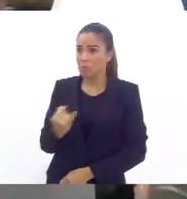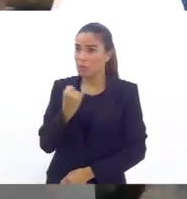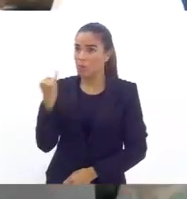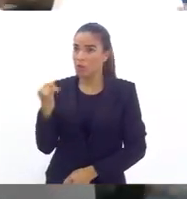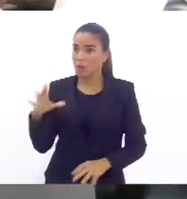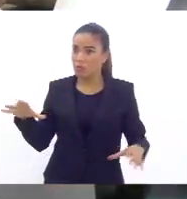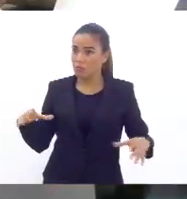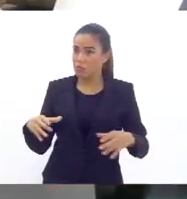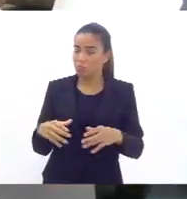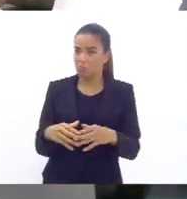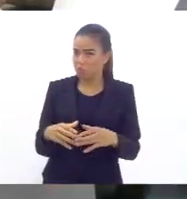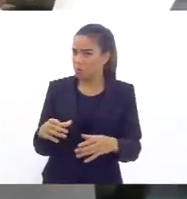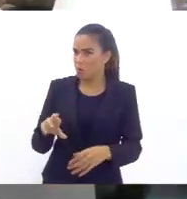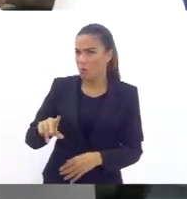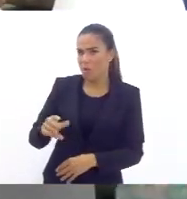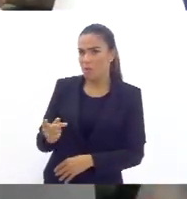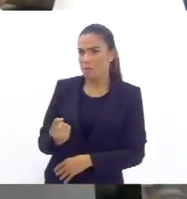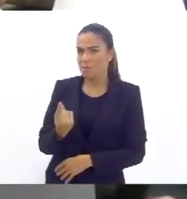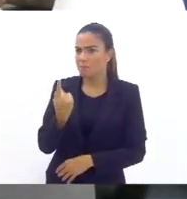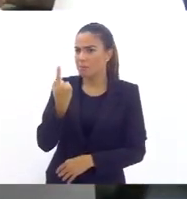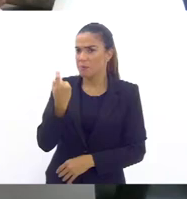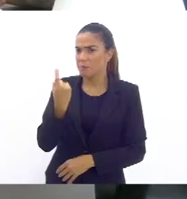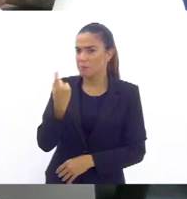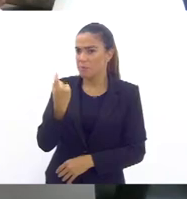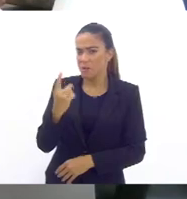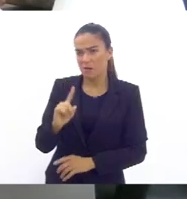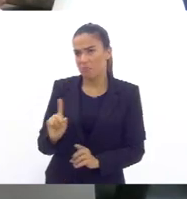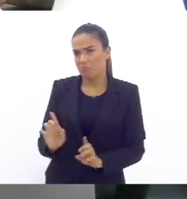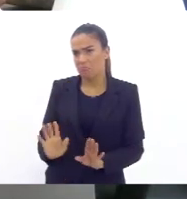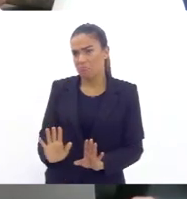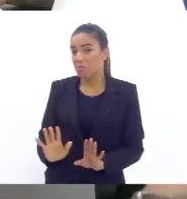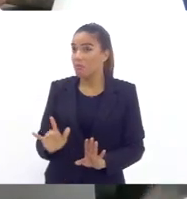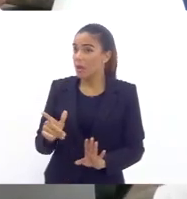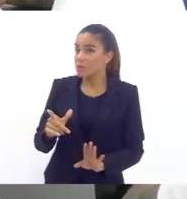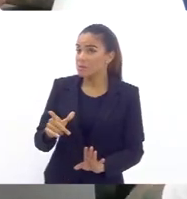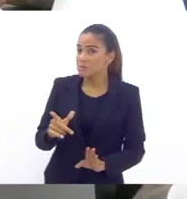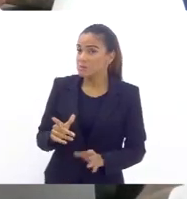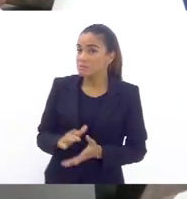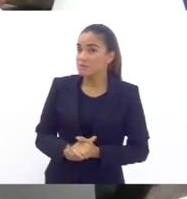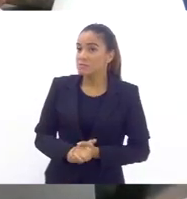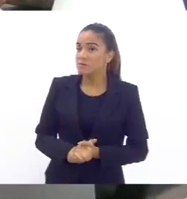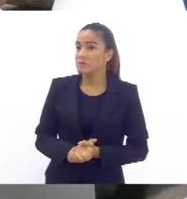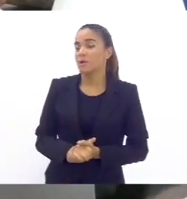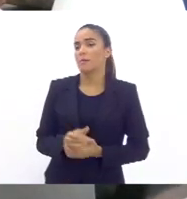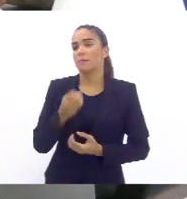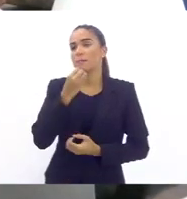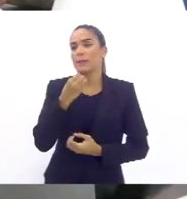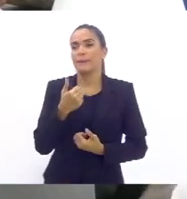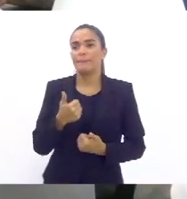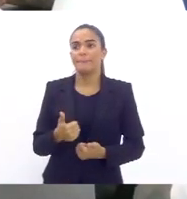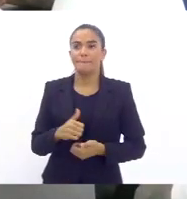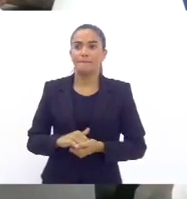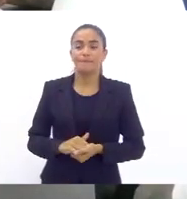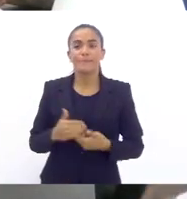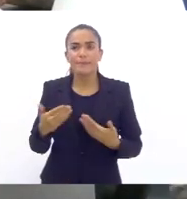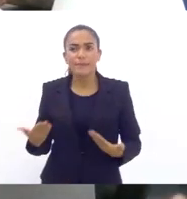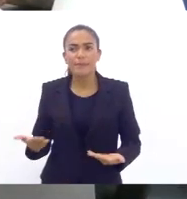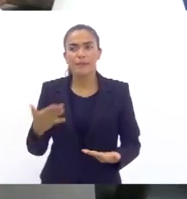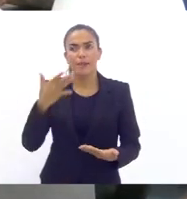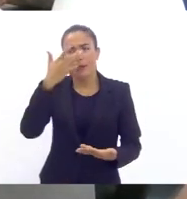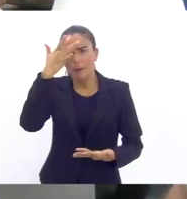muito importante não é a primeira vez que tá aqui presente muito bem Então pessoal